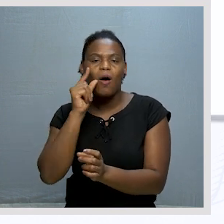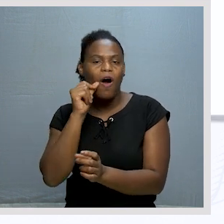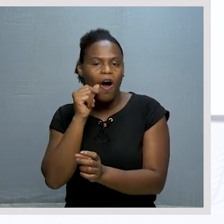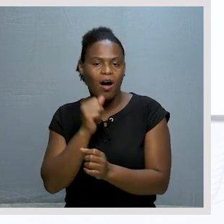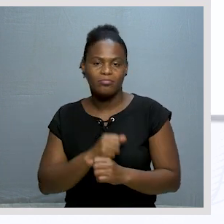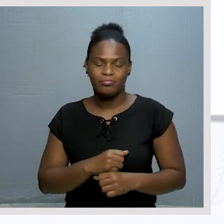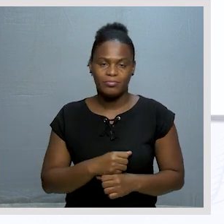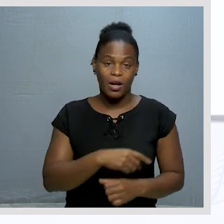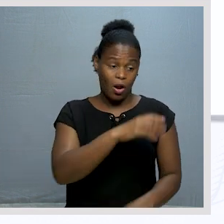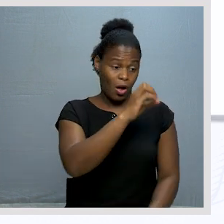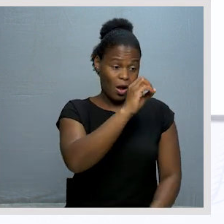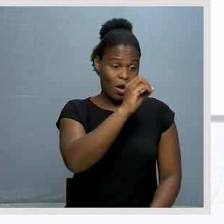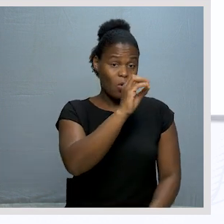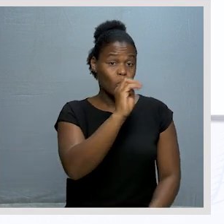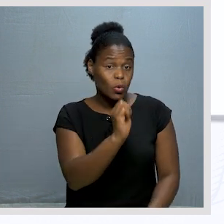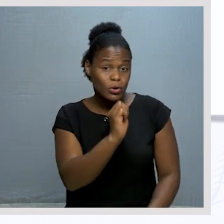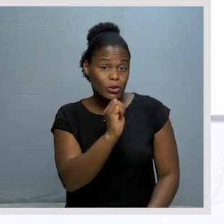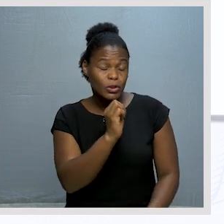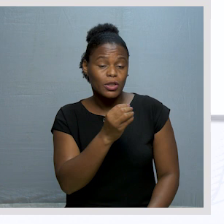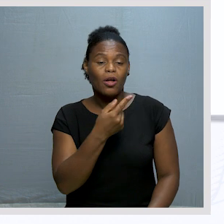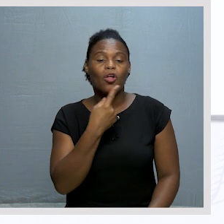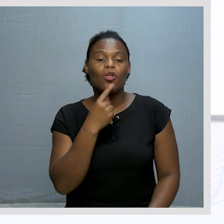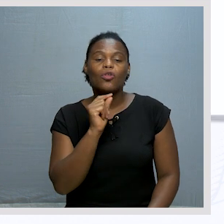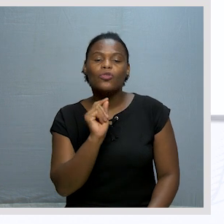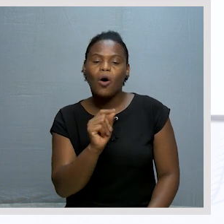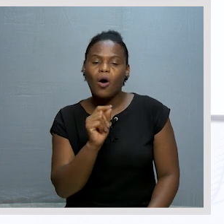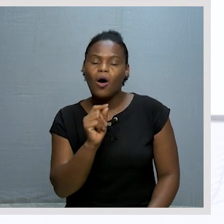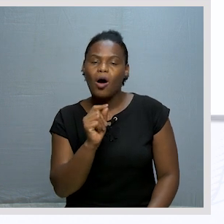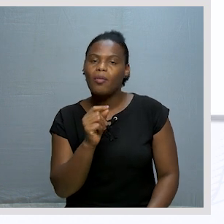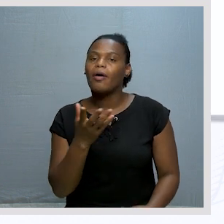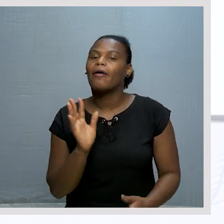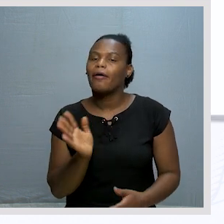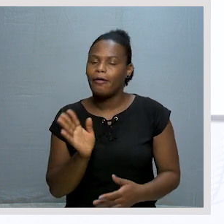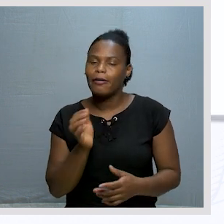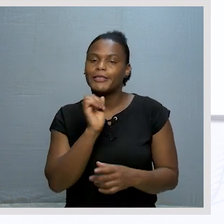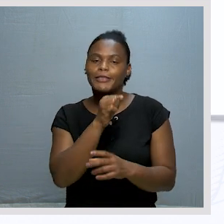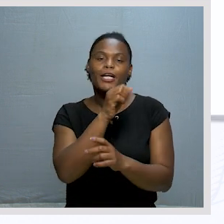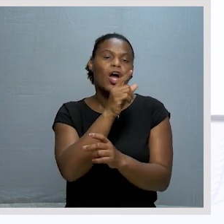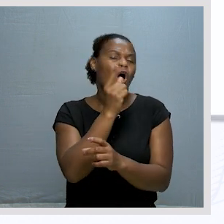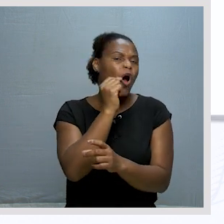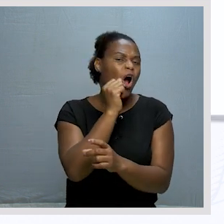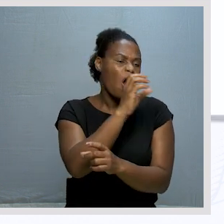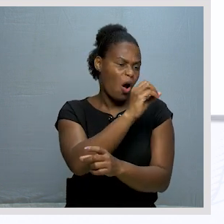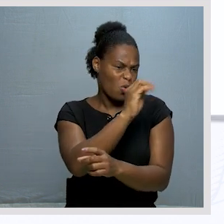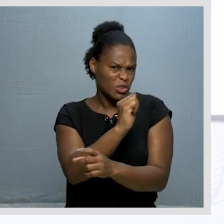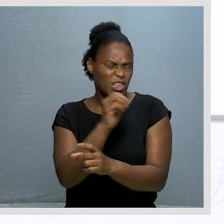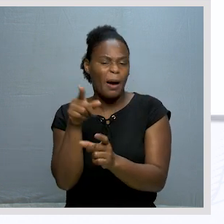Os, o nome que vem automaticamente tem que ser o nome do gênero masculino